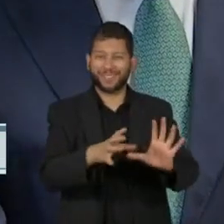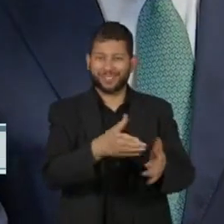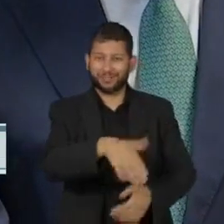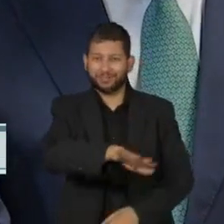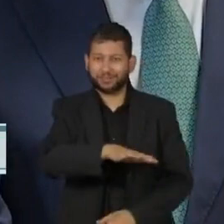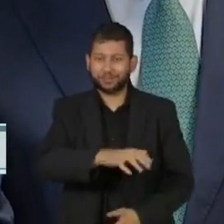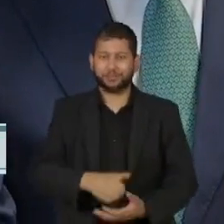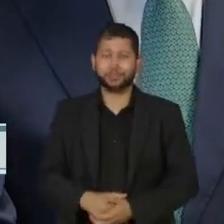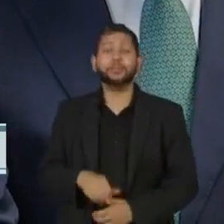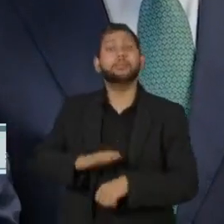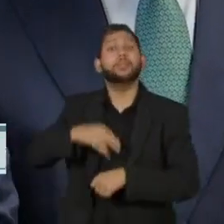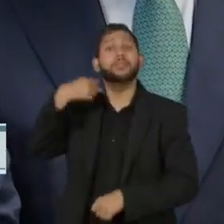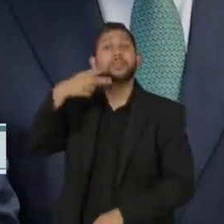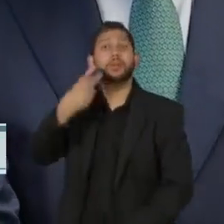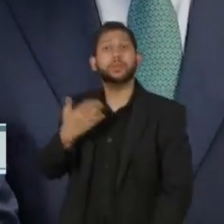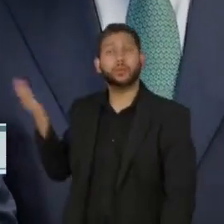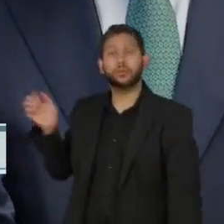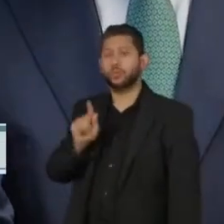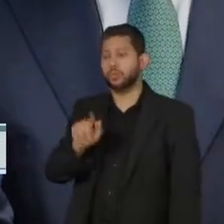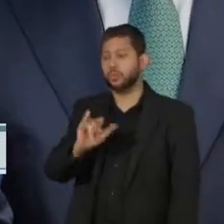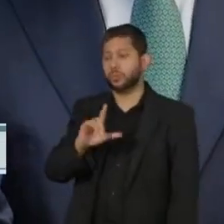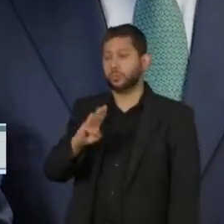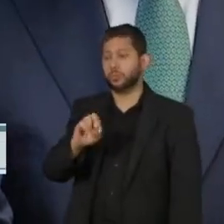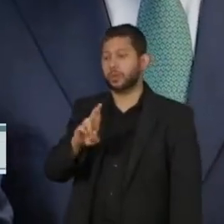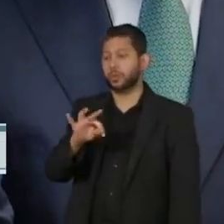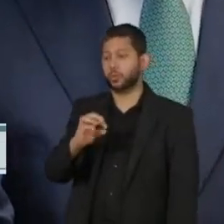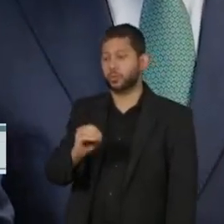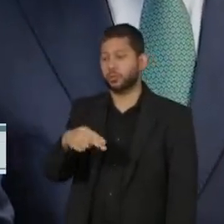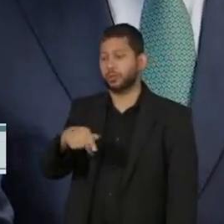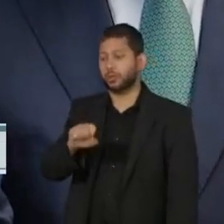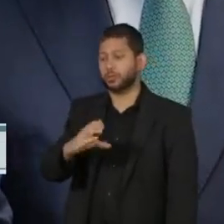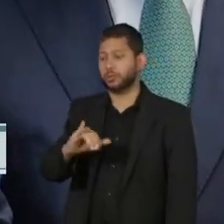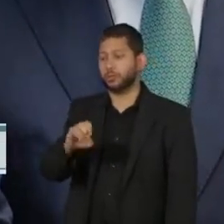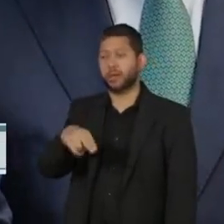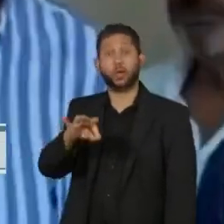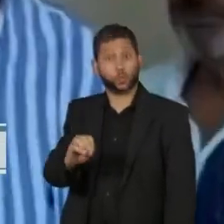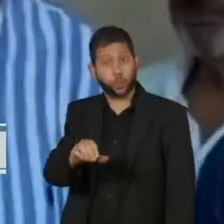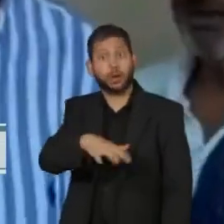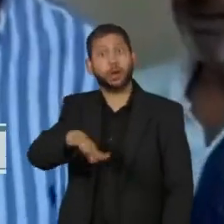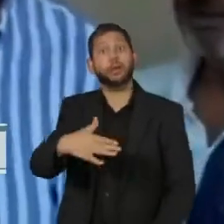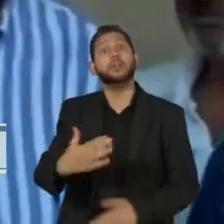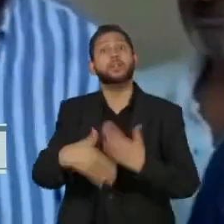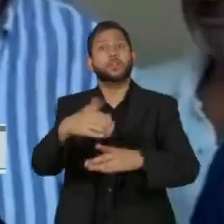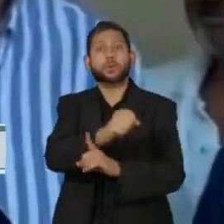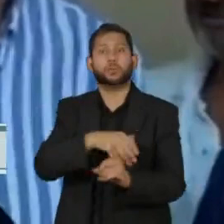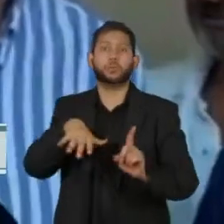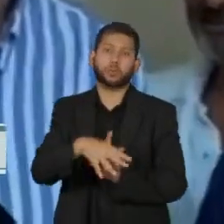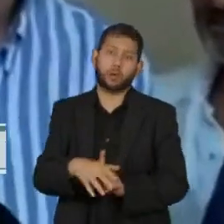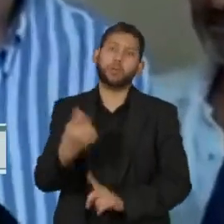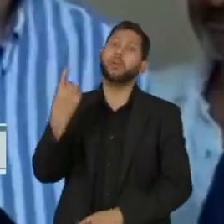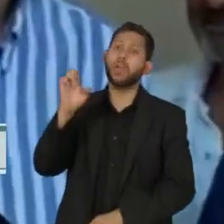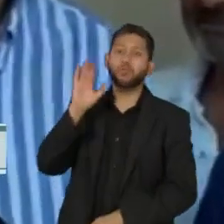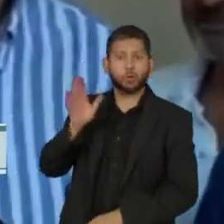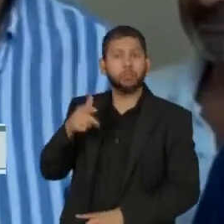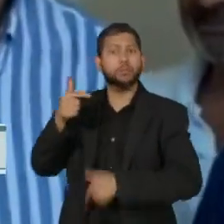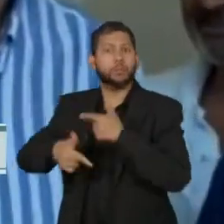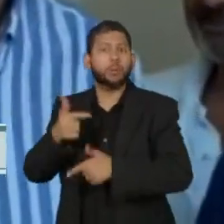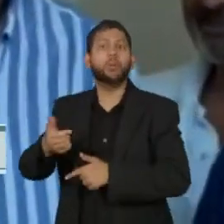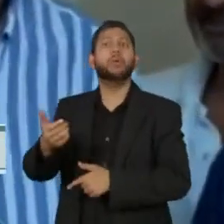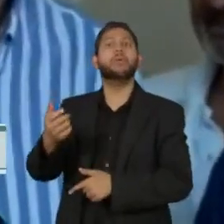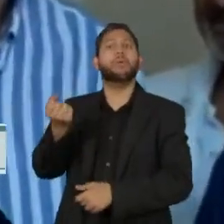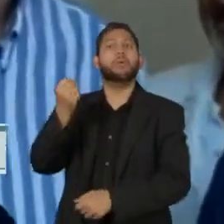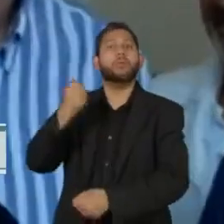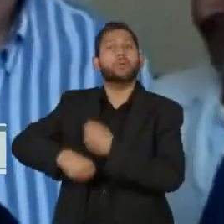o vereador Gilberto Nascimento Júnior assumirá o desenvolvimento social ele já passou pela pasta em